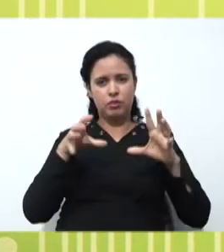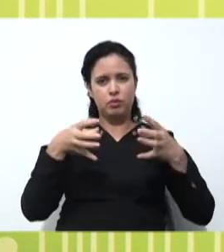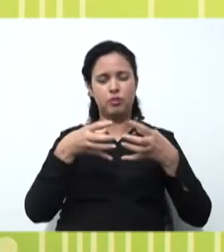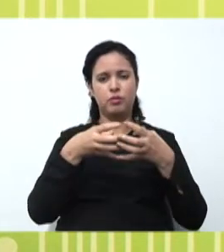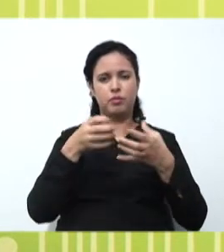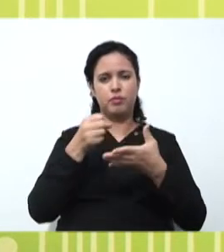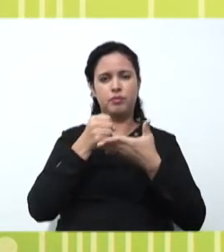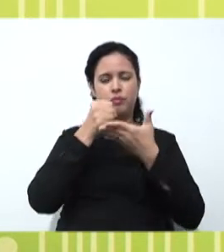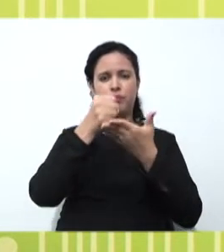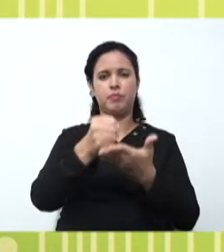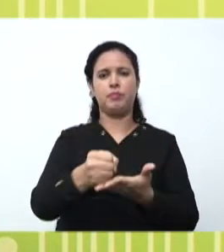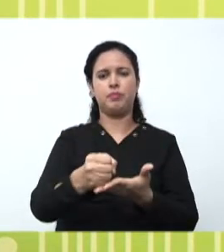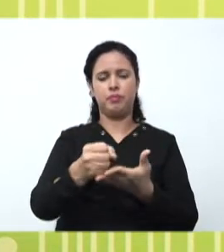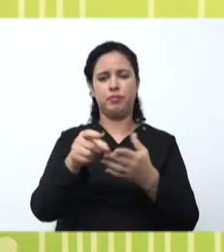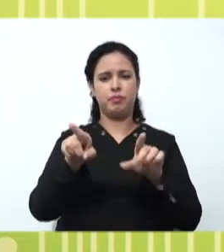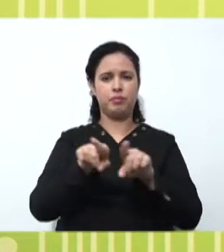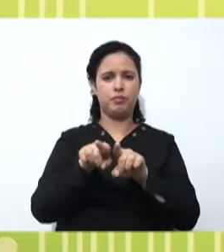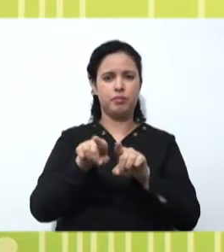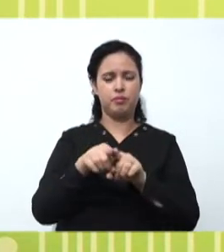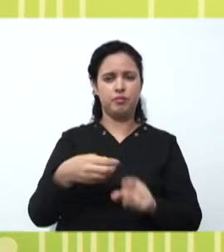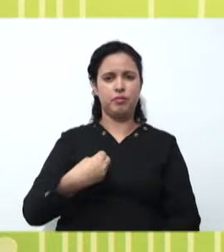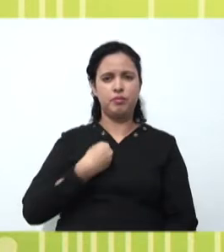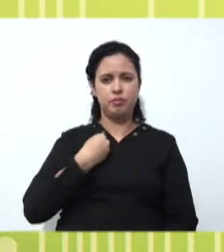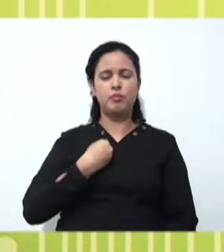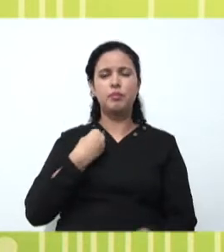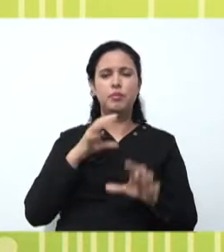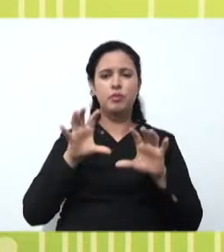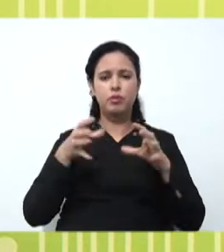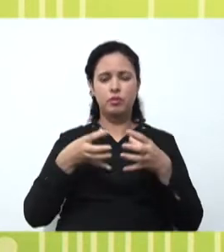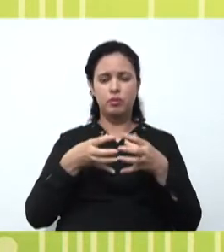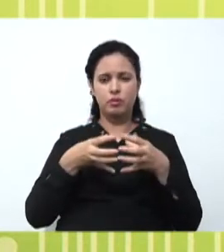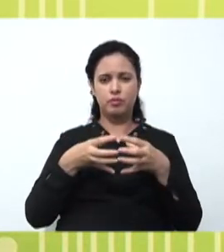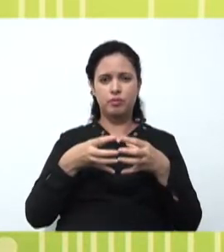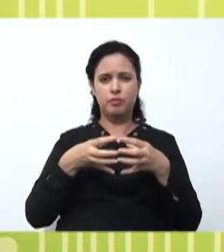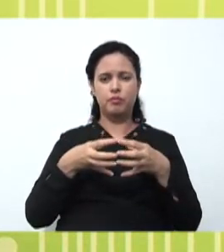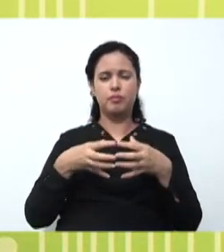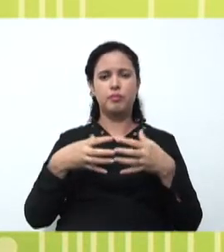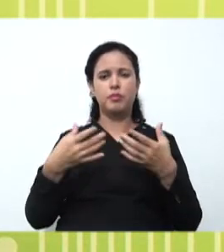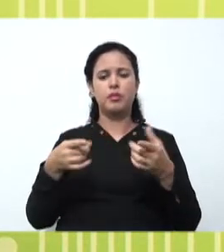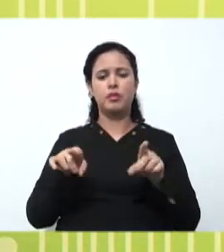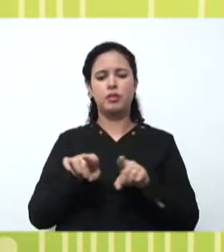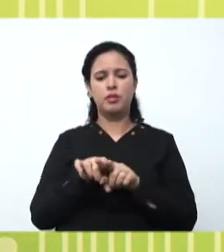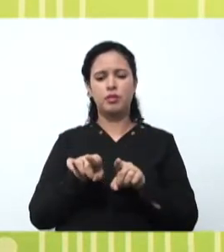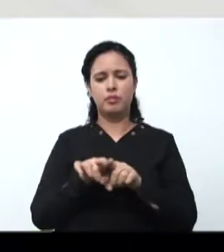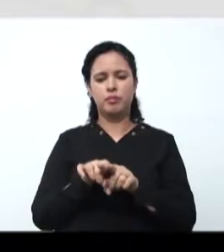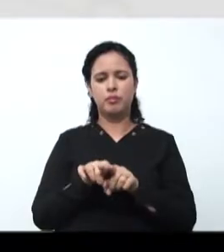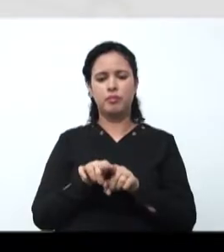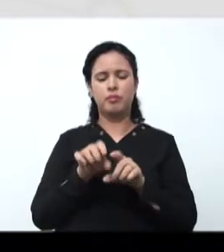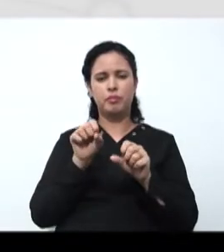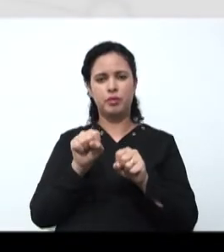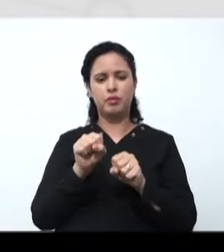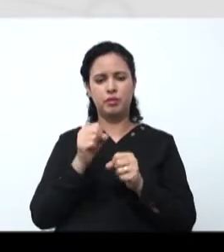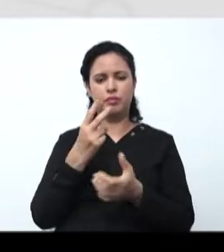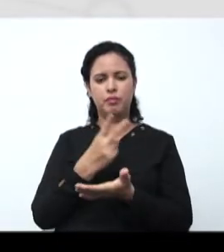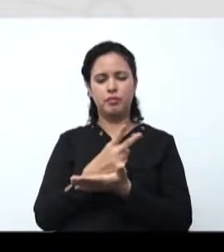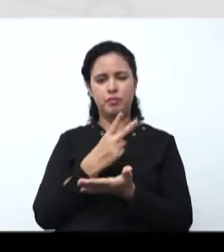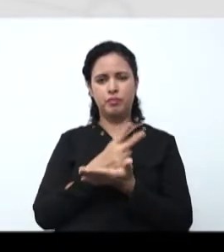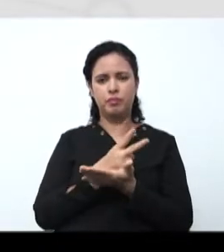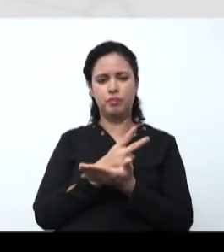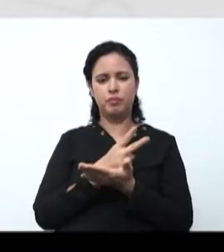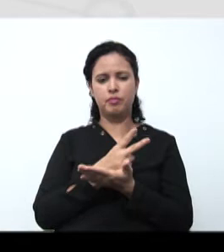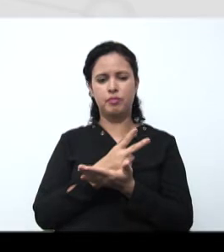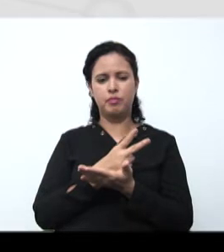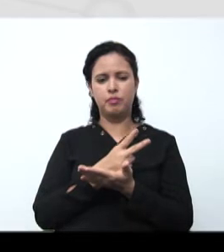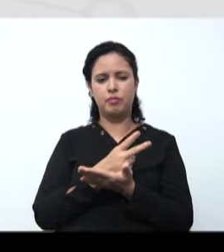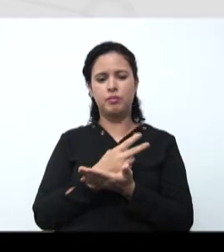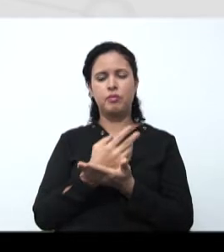sua vida e para a vida em comunidade. A gente pode continuar aqui dizendo que